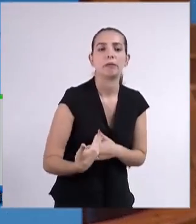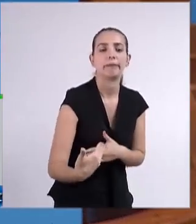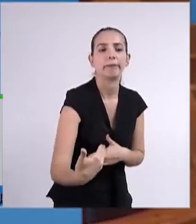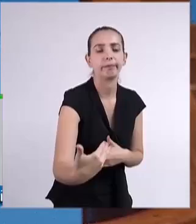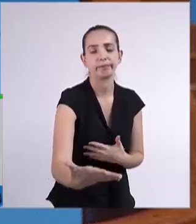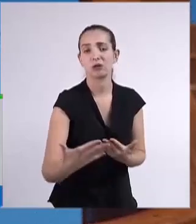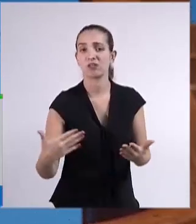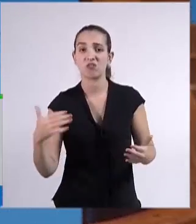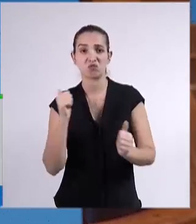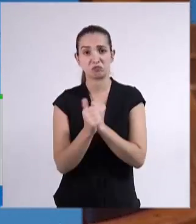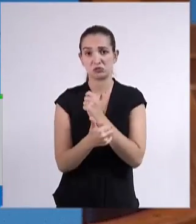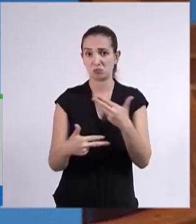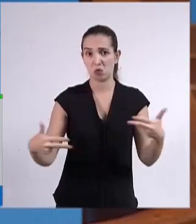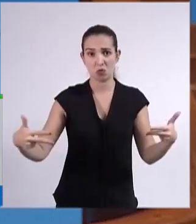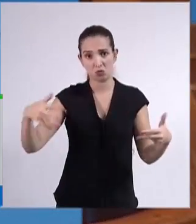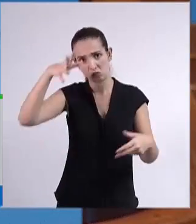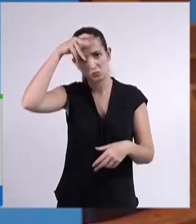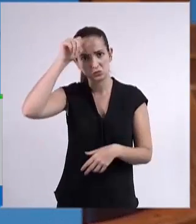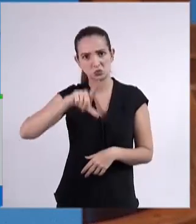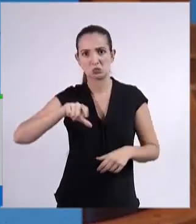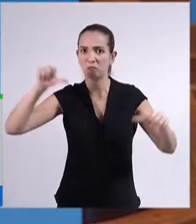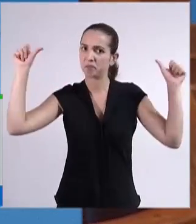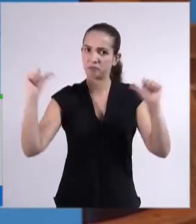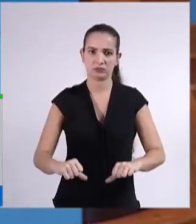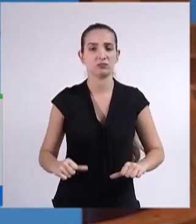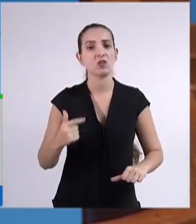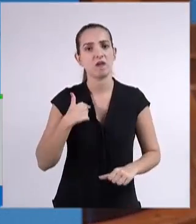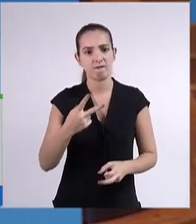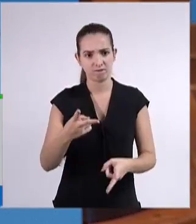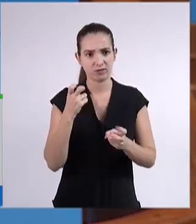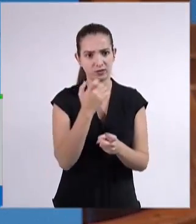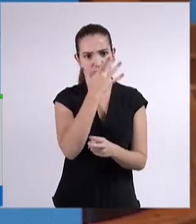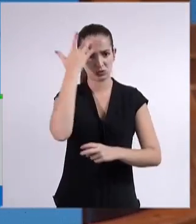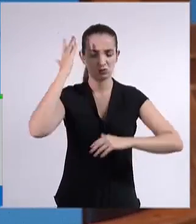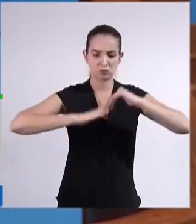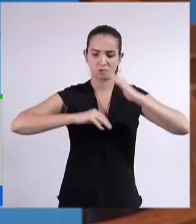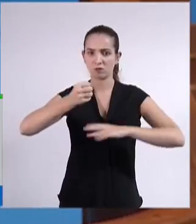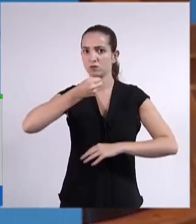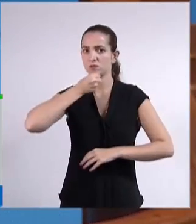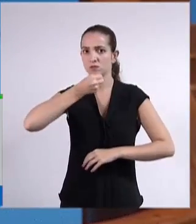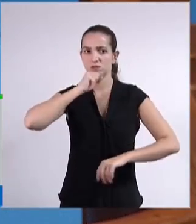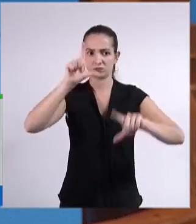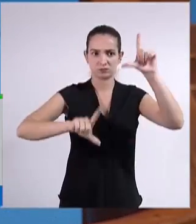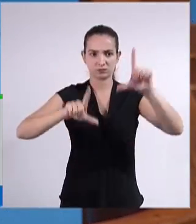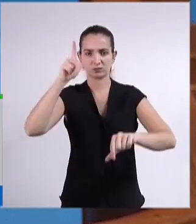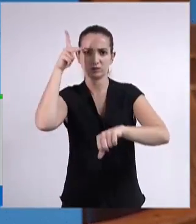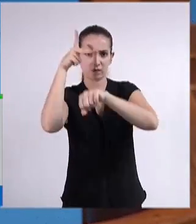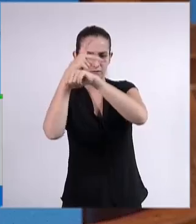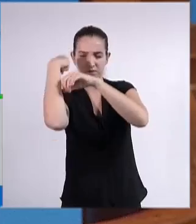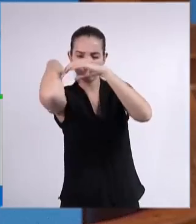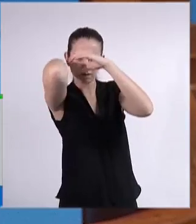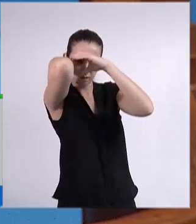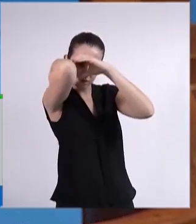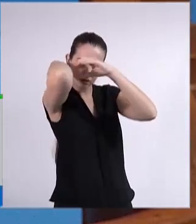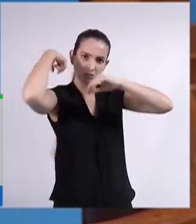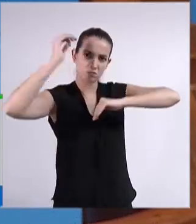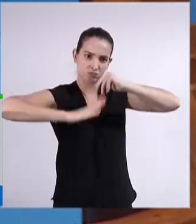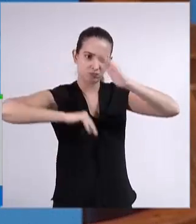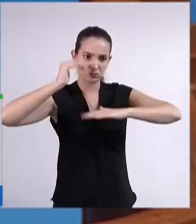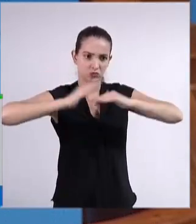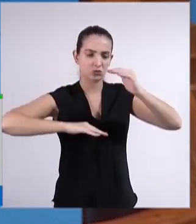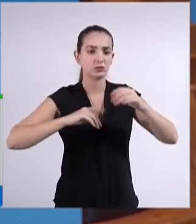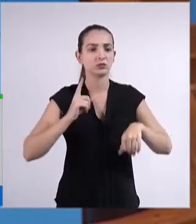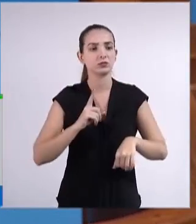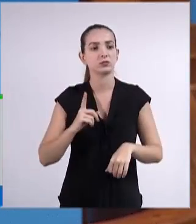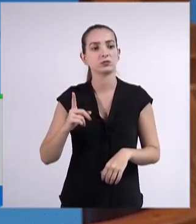tem sido até hoje. Eu vi os repórteres da TV Morena, na cinegrafista, no domingo,